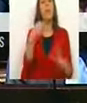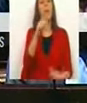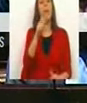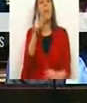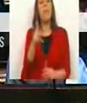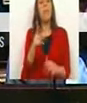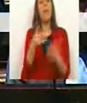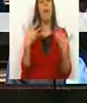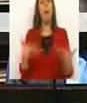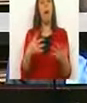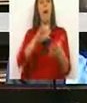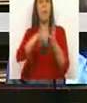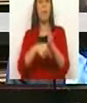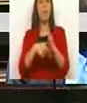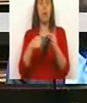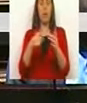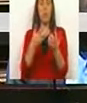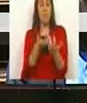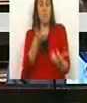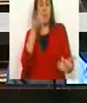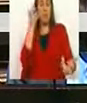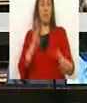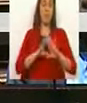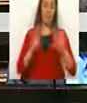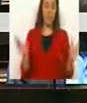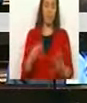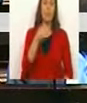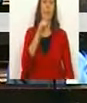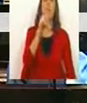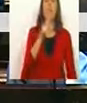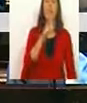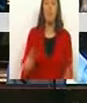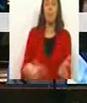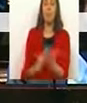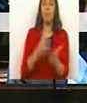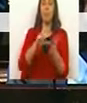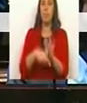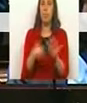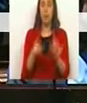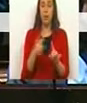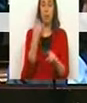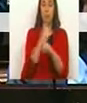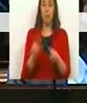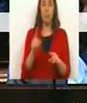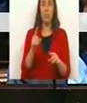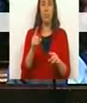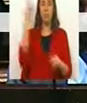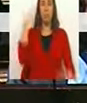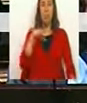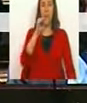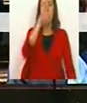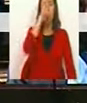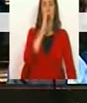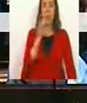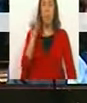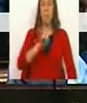PEV vêm com projetos requentados. Para que isto? O PEV apresentou este projeto uma vez na 10ª legislatura